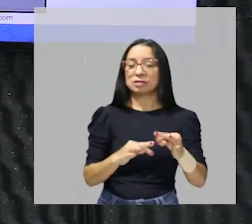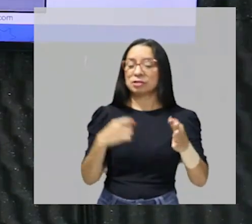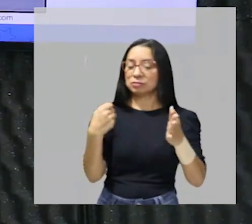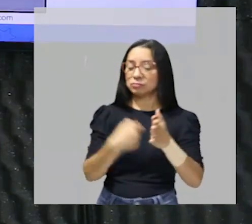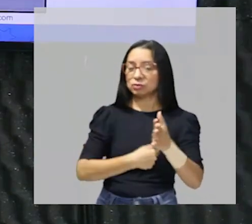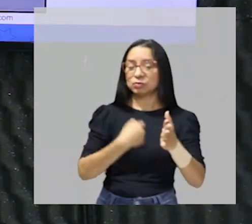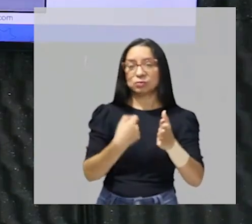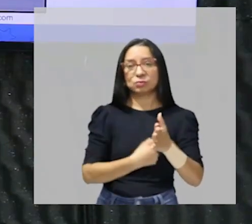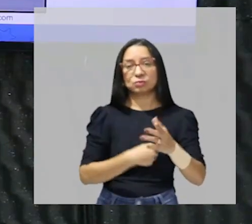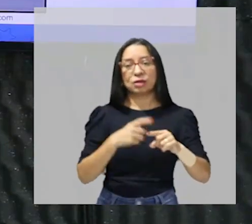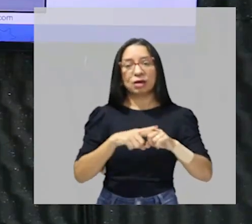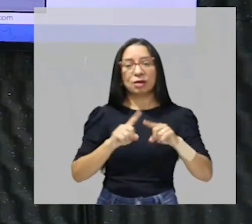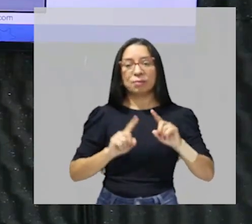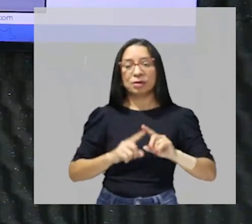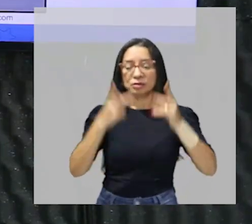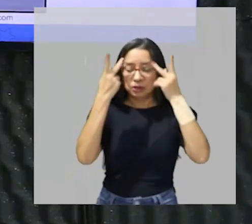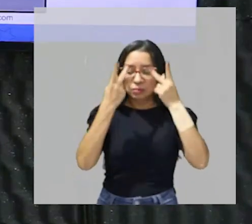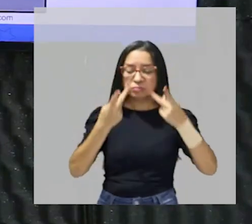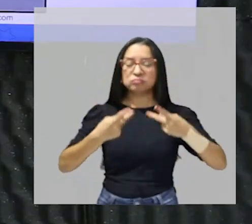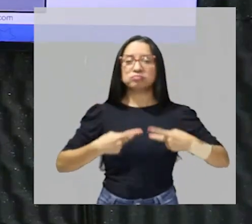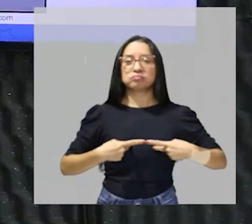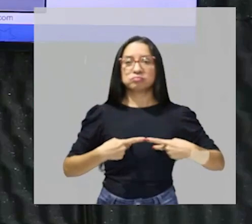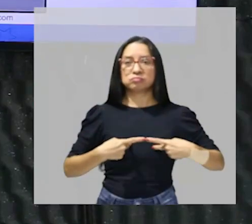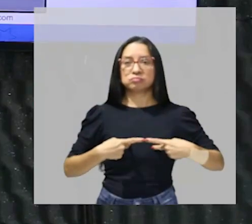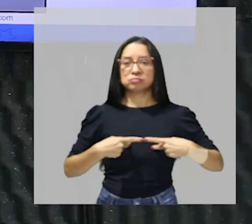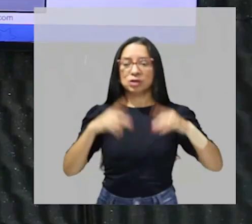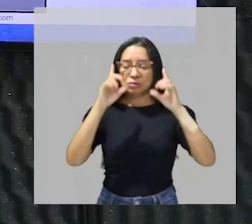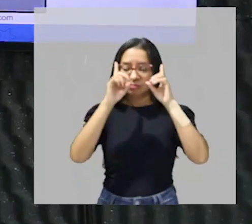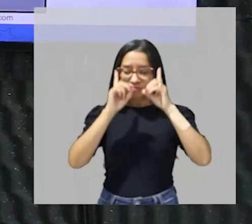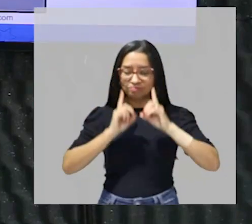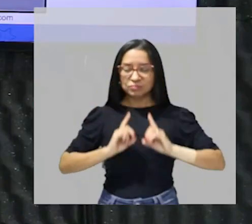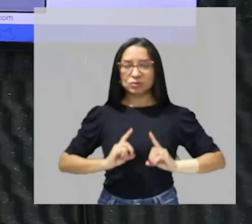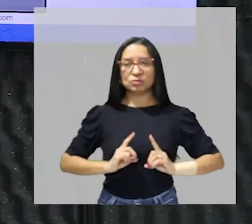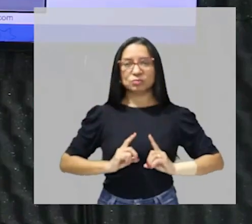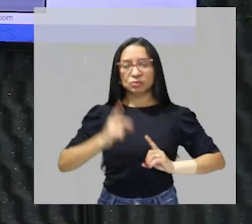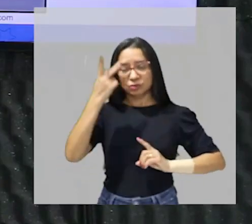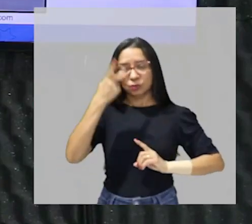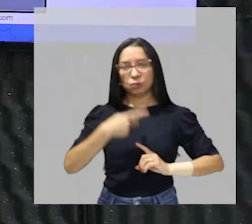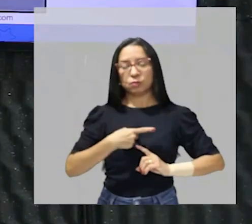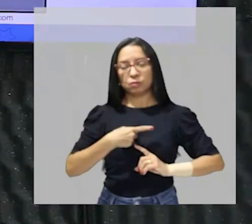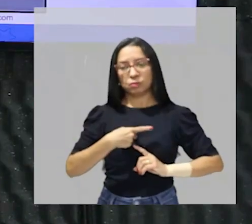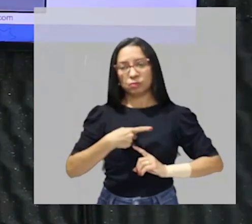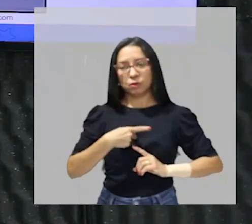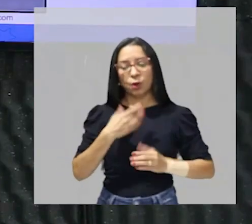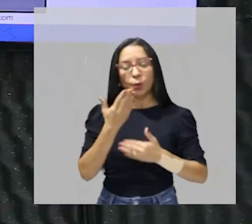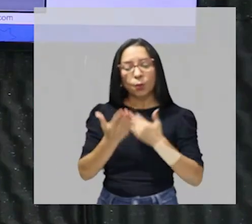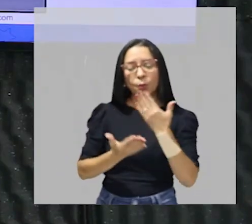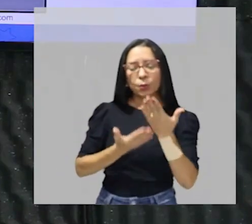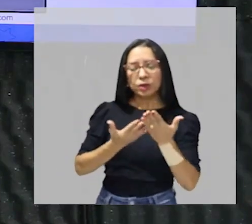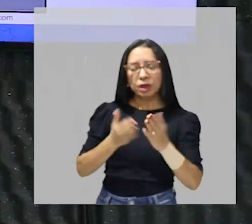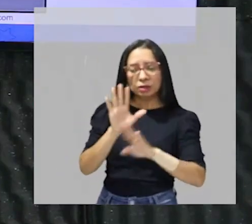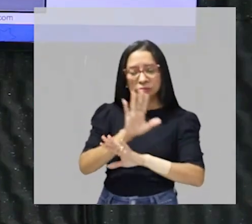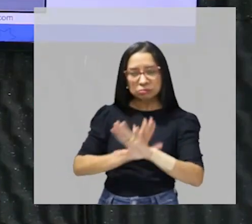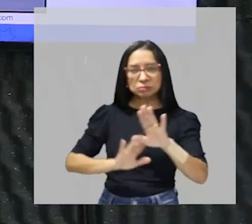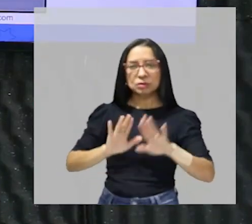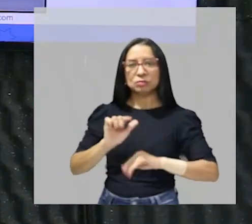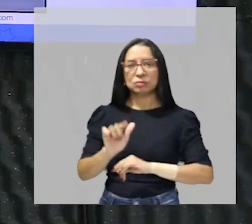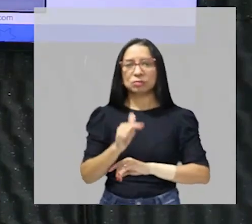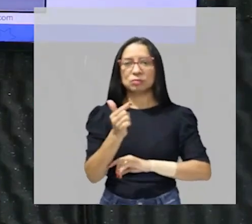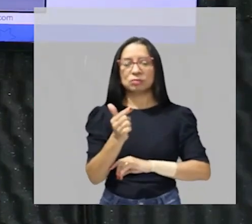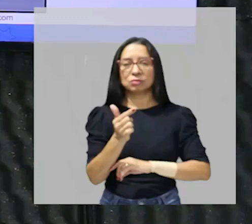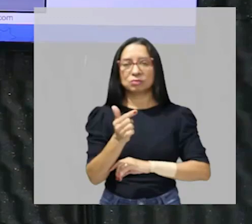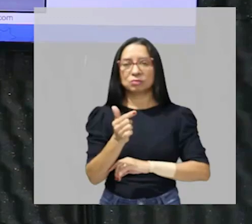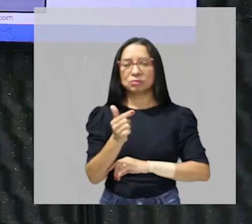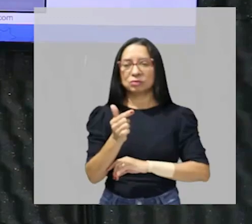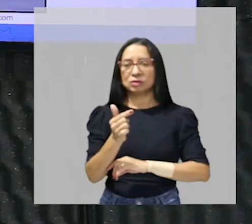ele tem muito autocontrole, tem muita disciplina, ele tem muito cuidado com o outro. Então, sempre que vocês se depararem com